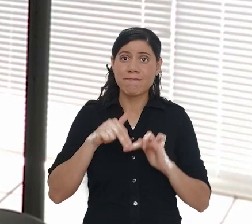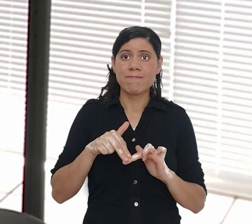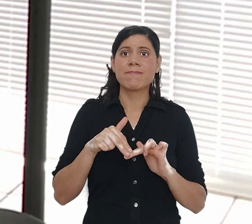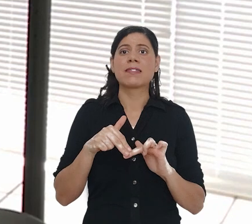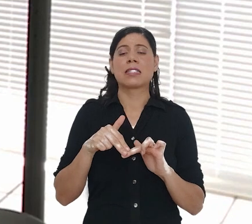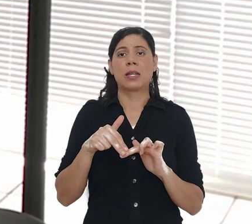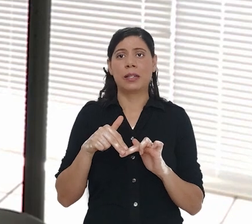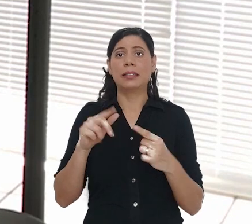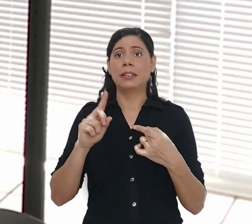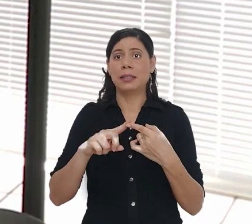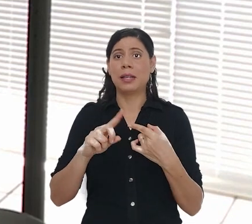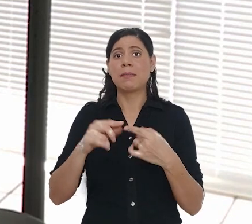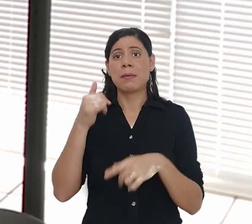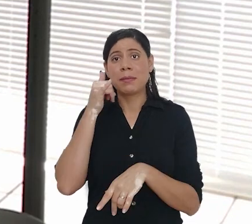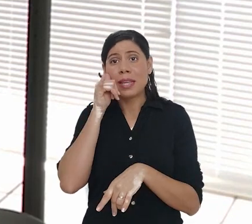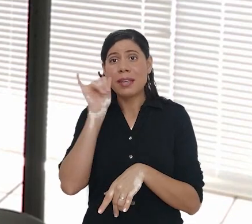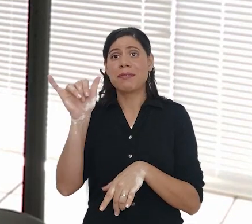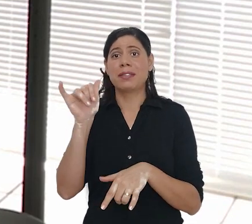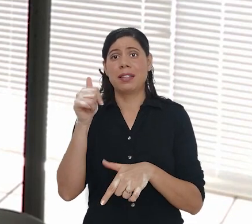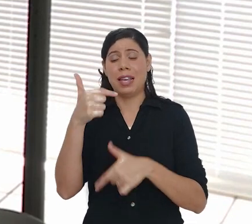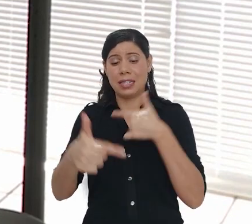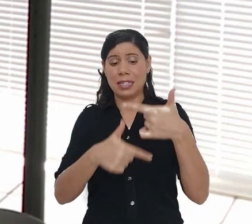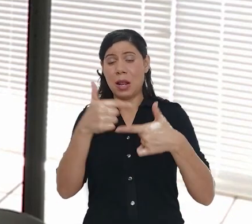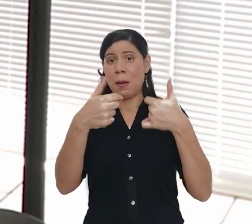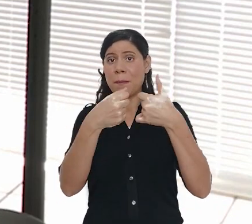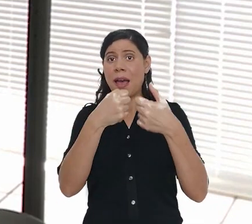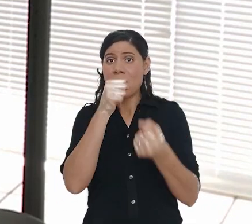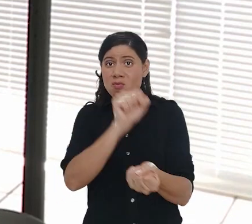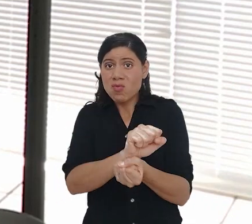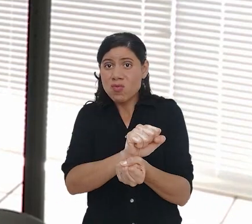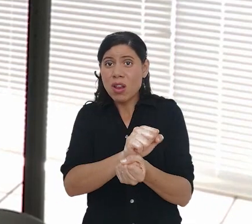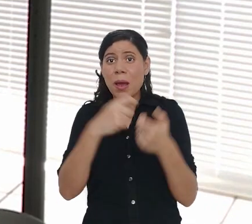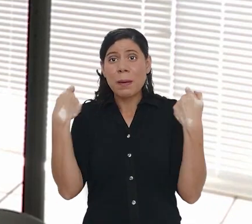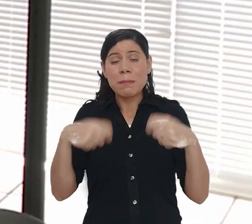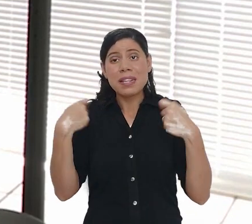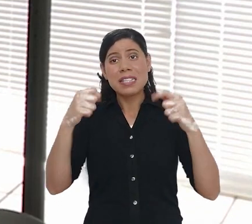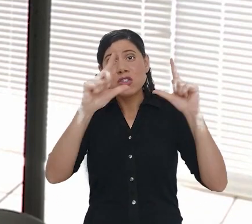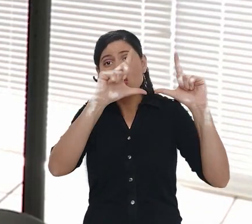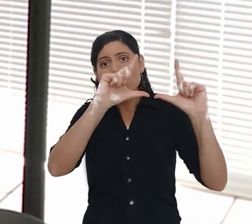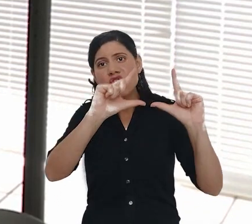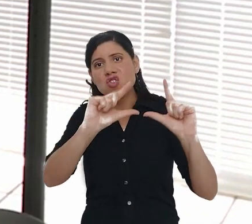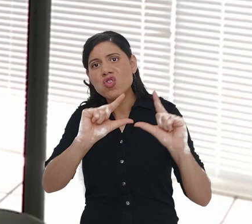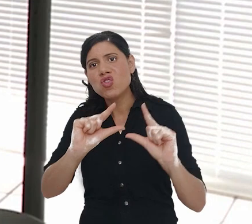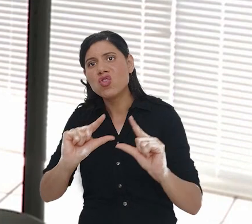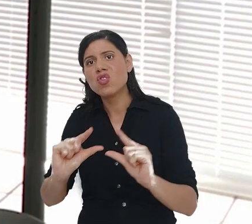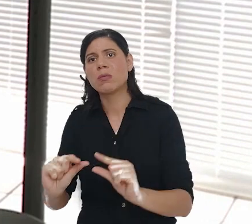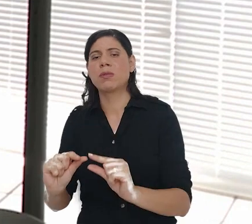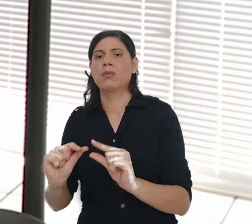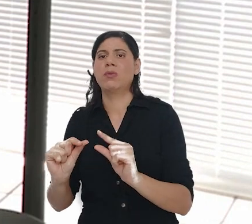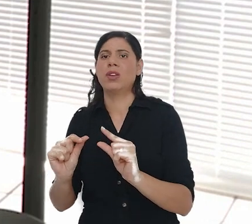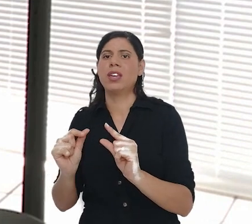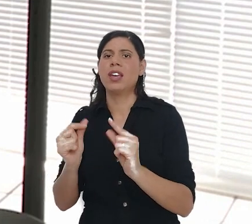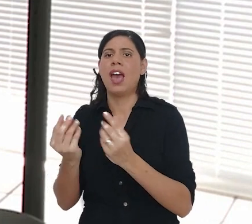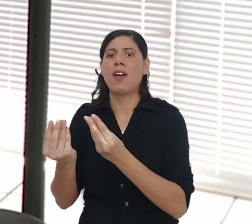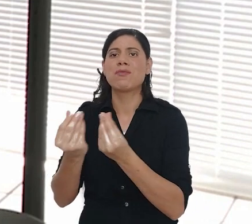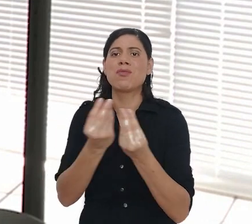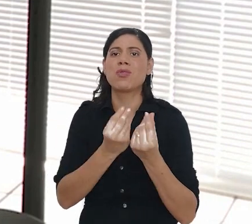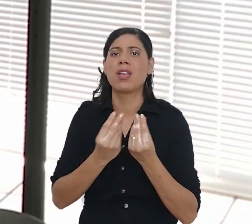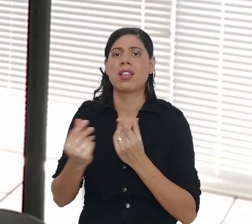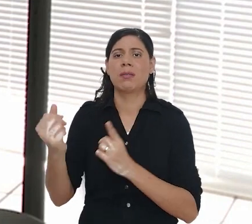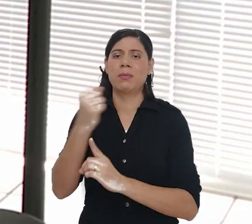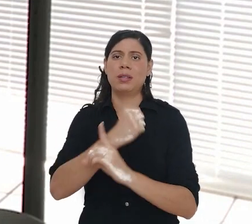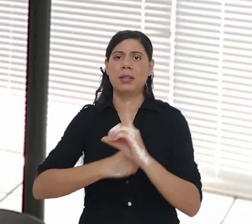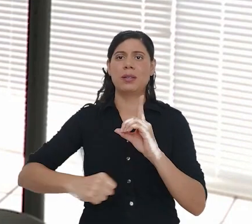que, inclusive para prevenir o trabalho escravo, é muito importante reduzir os fatores de vulnerabilidade